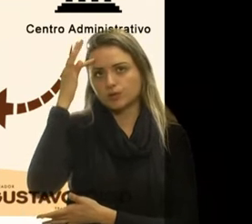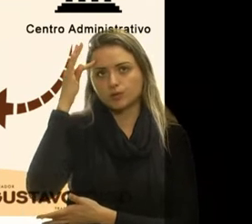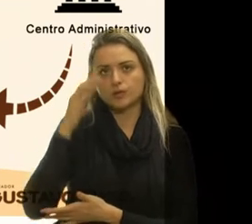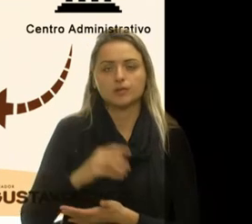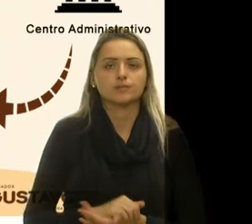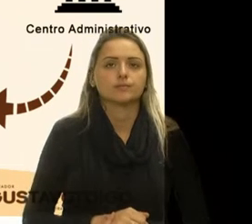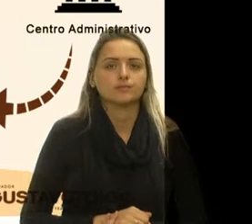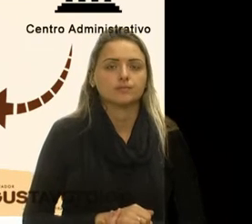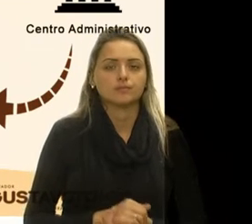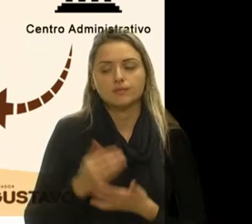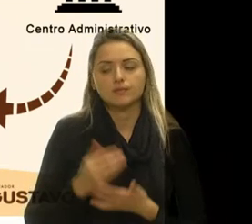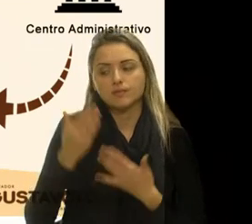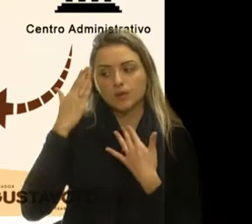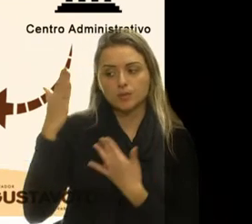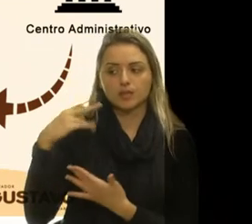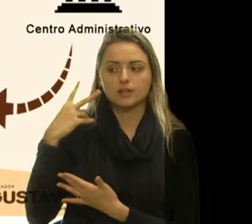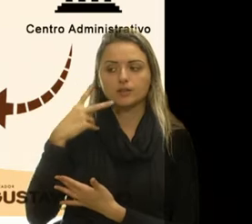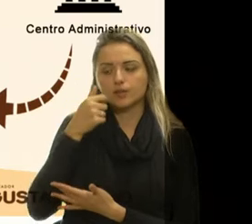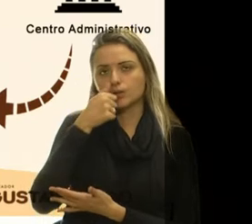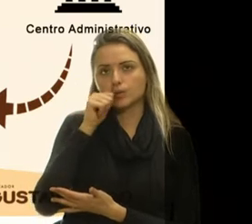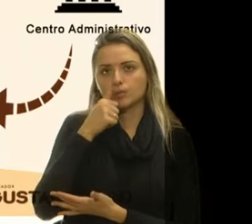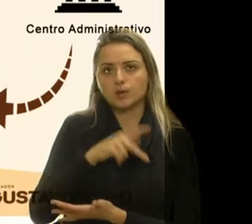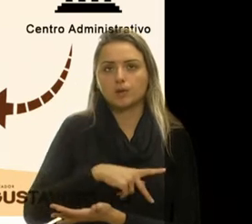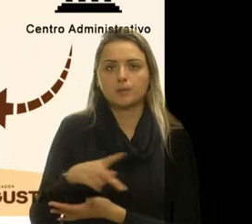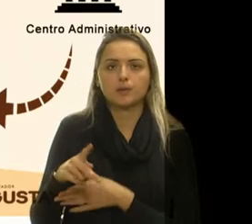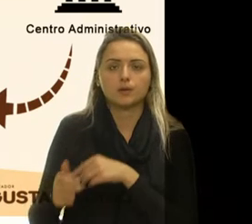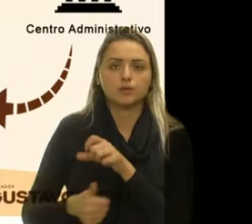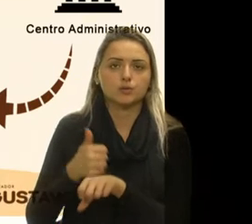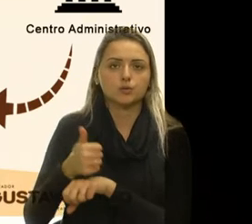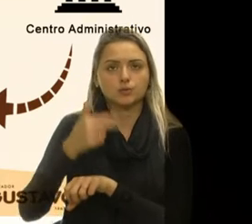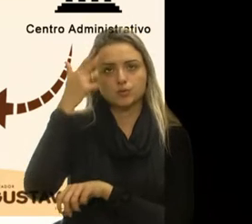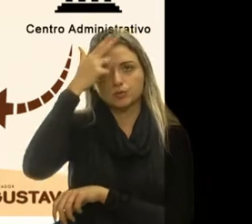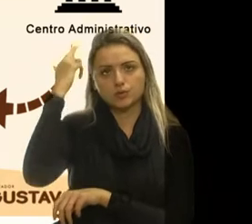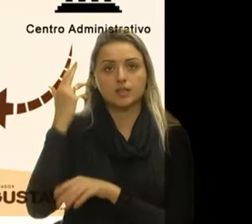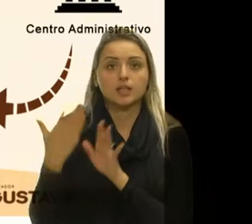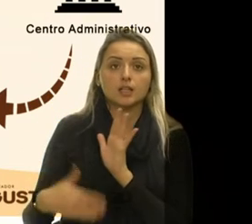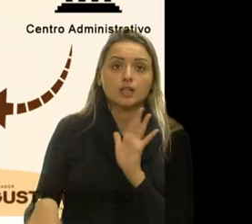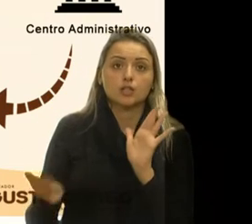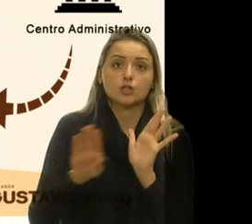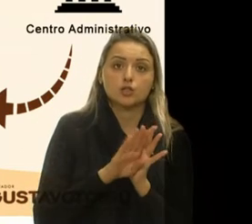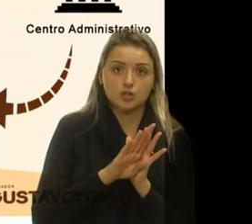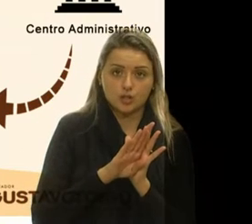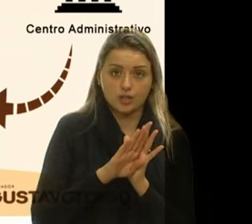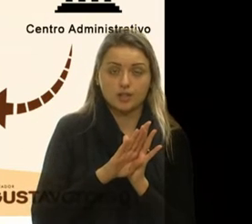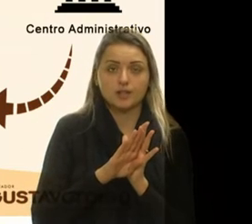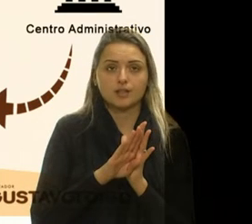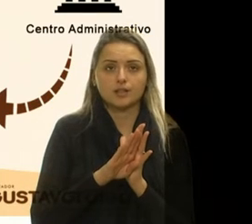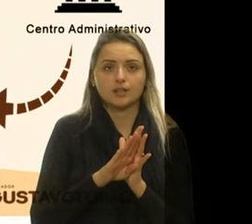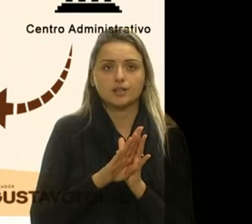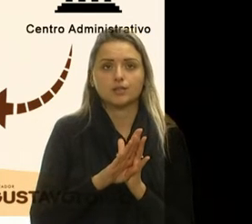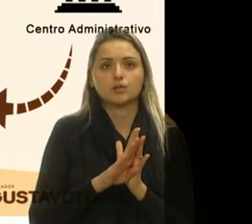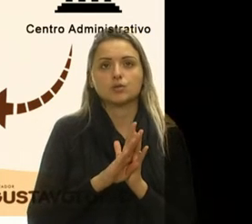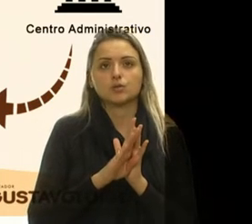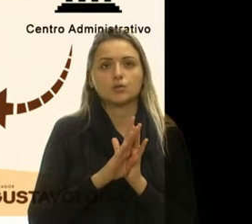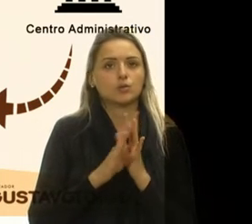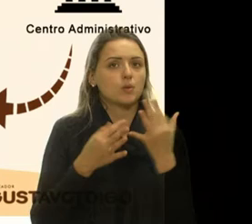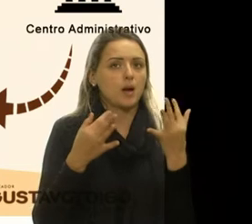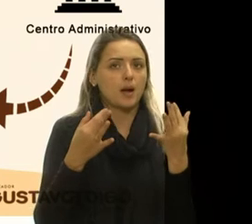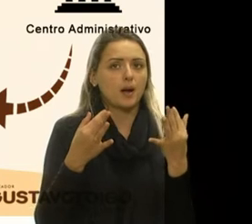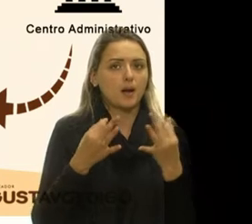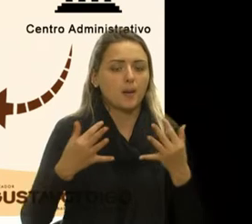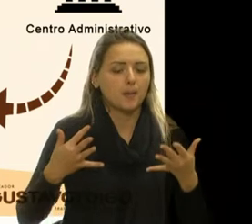Gustavo Toigo. Muito obrigado, vereadora Paula, presidente em exercício. Chegando o vereador Meneguzzi, a nossa